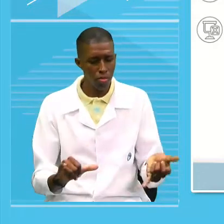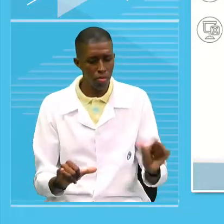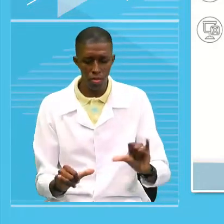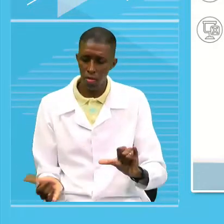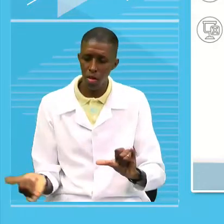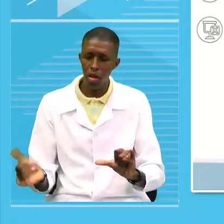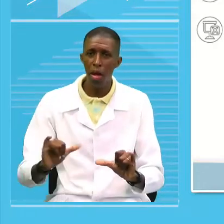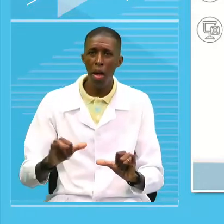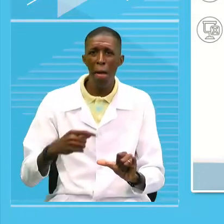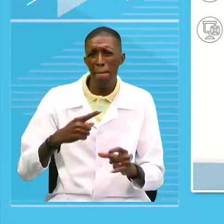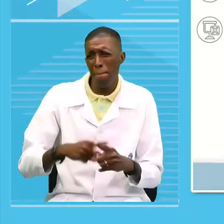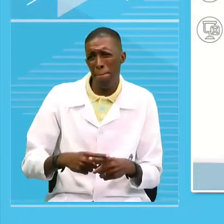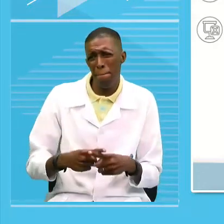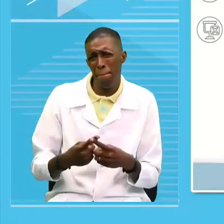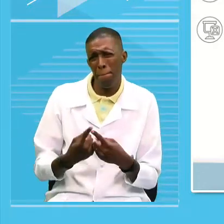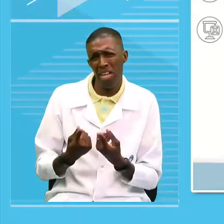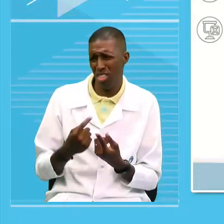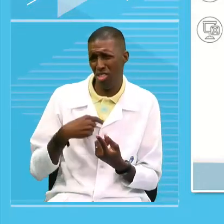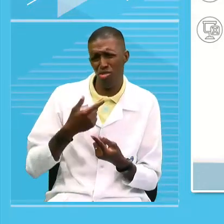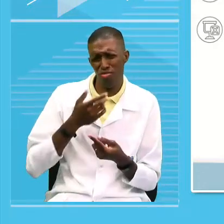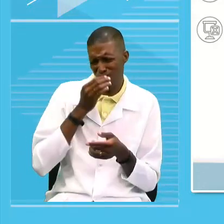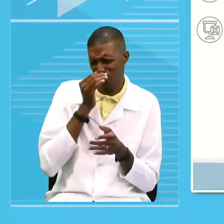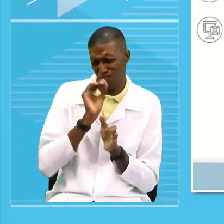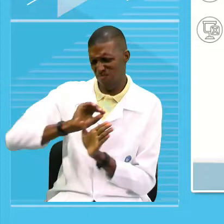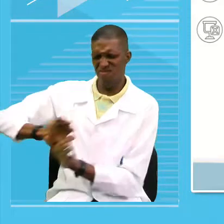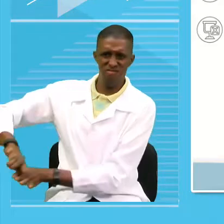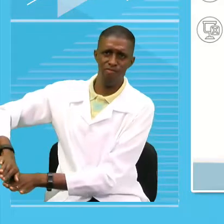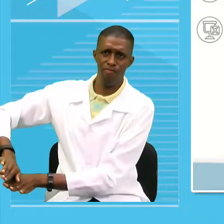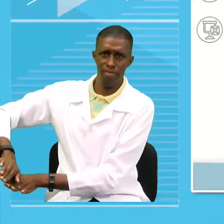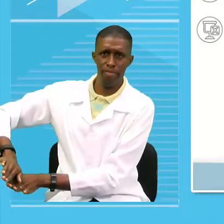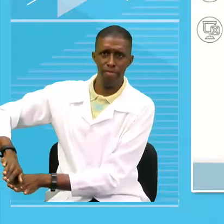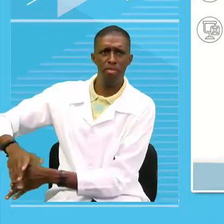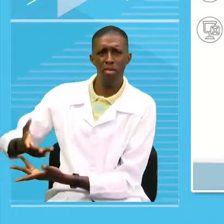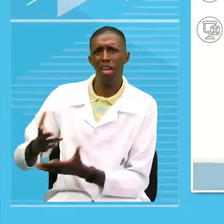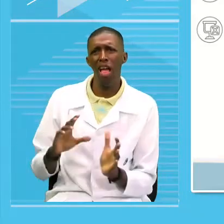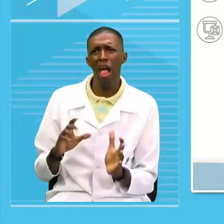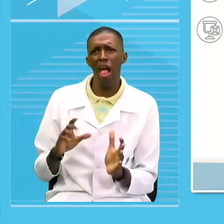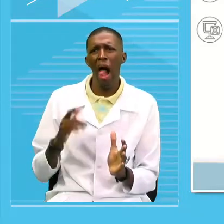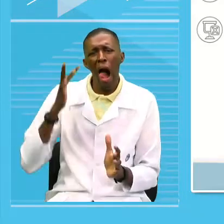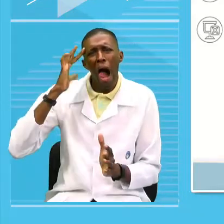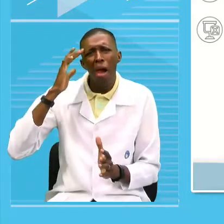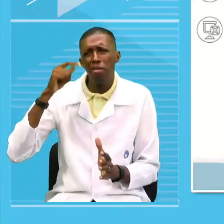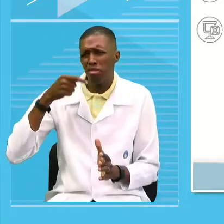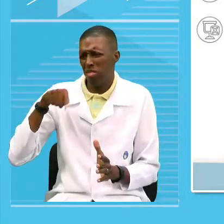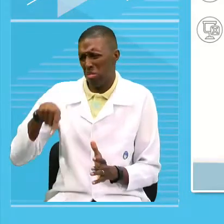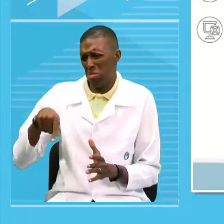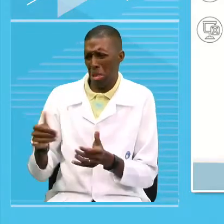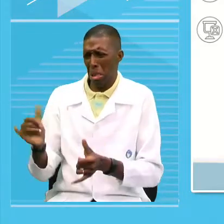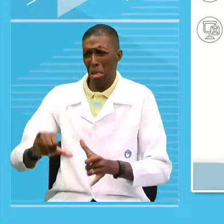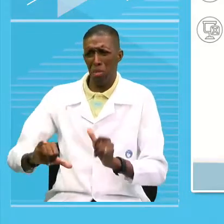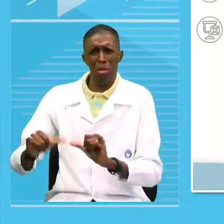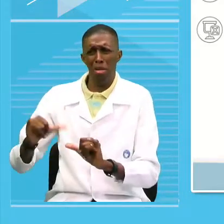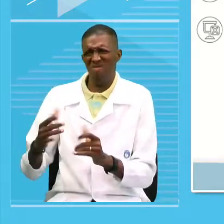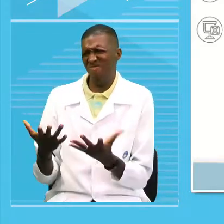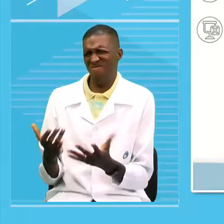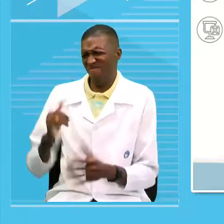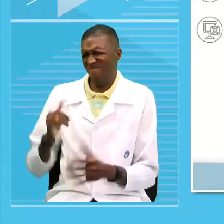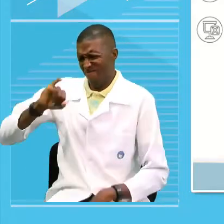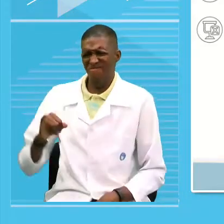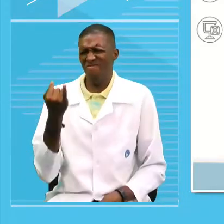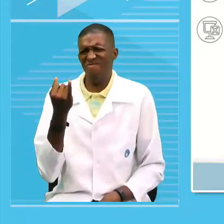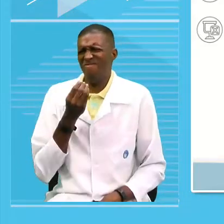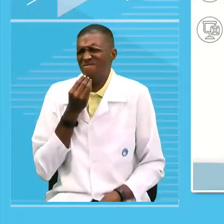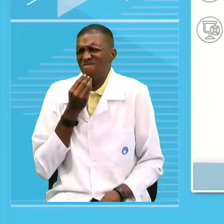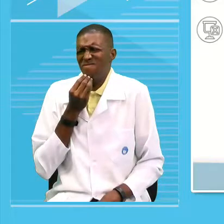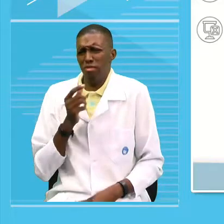então é E aí aprender a fazer como é que eu posso colocar em prática os conhecimentos que eu tenho